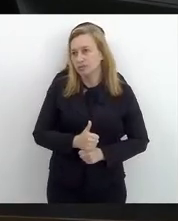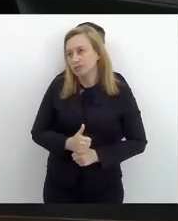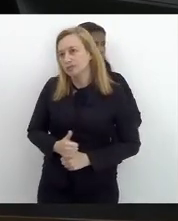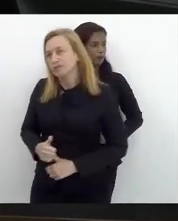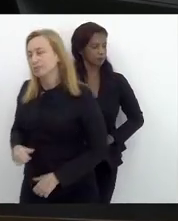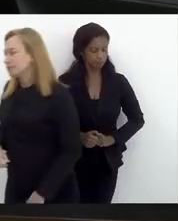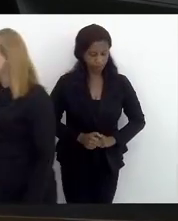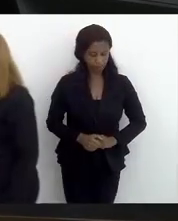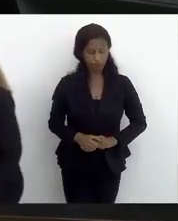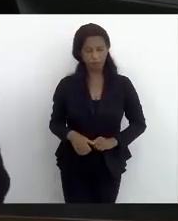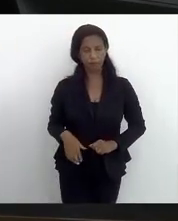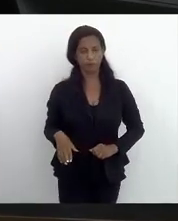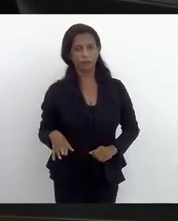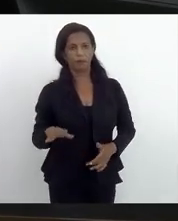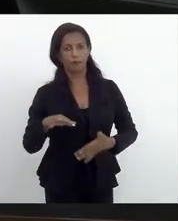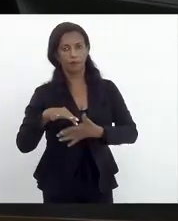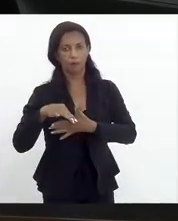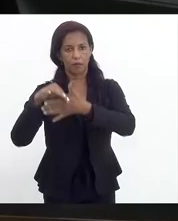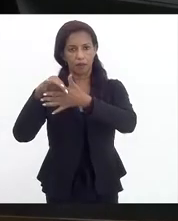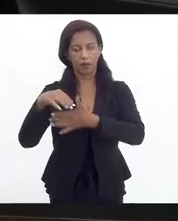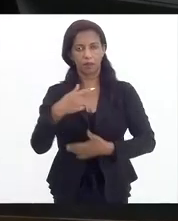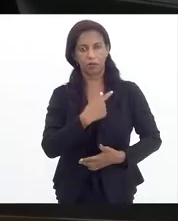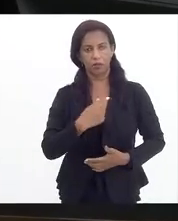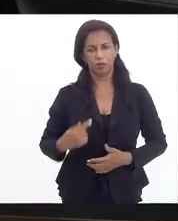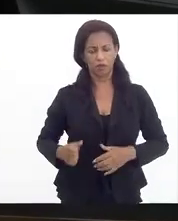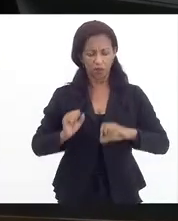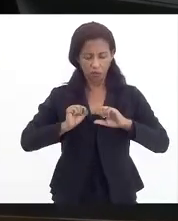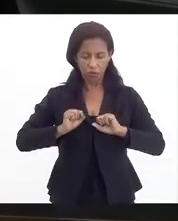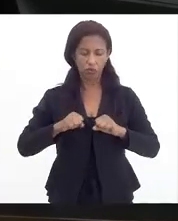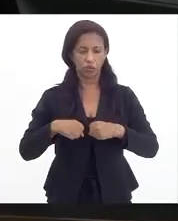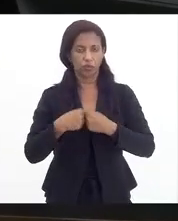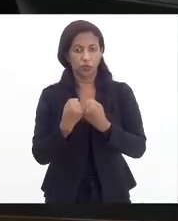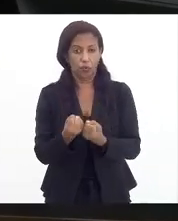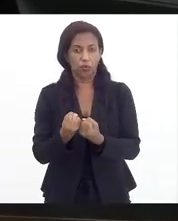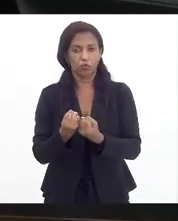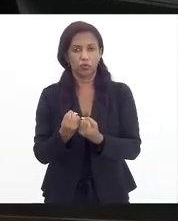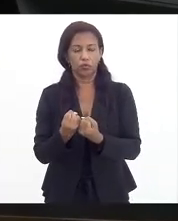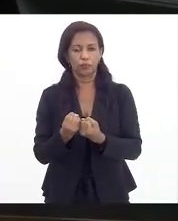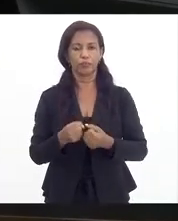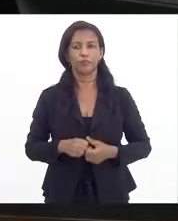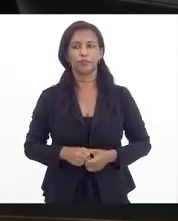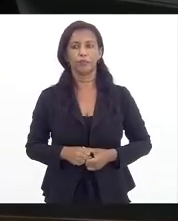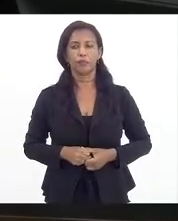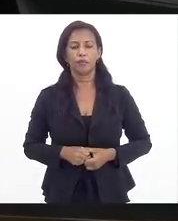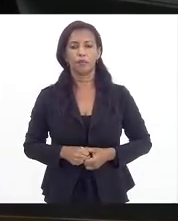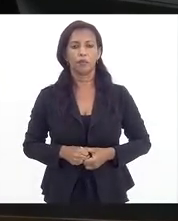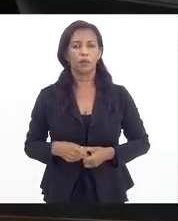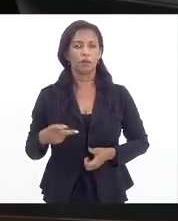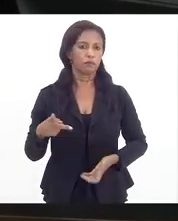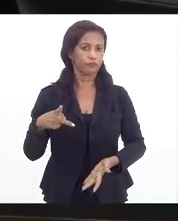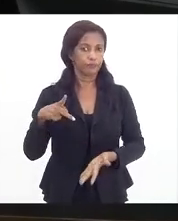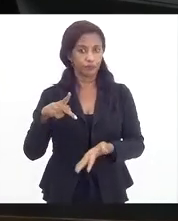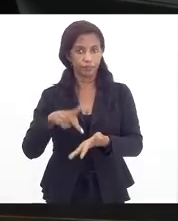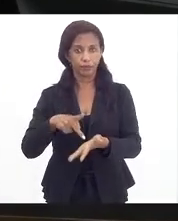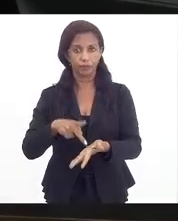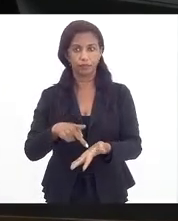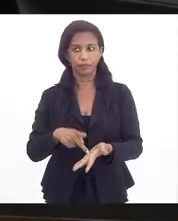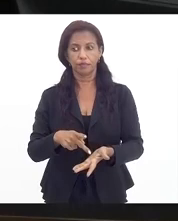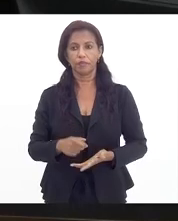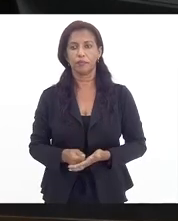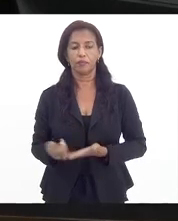vida ajudou governo esse esforço hercúleo de realmente